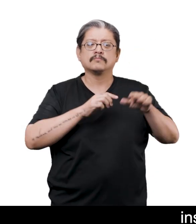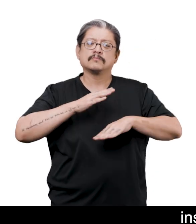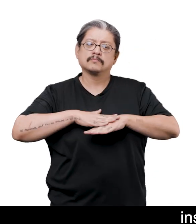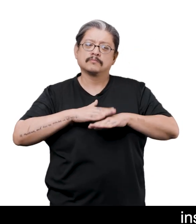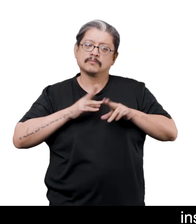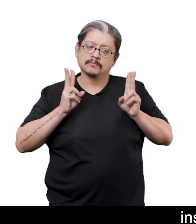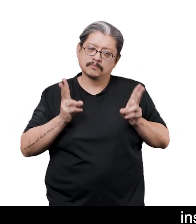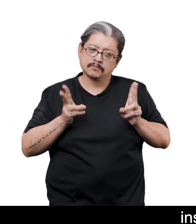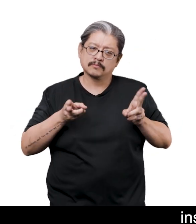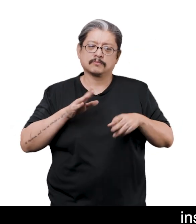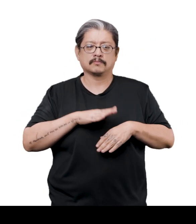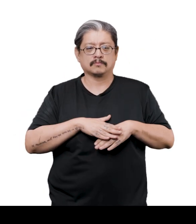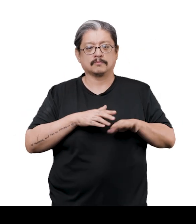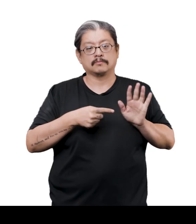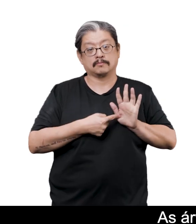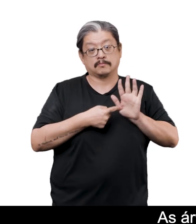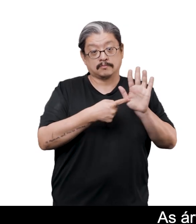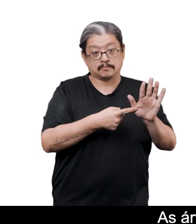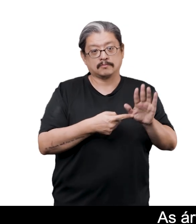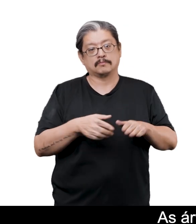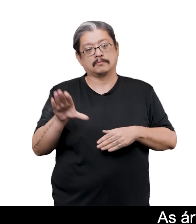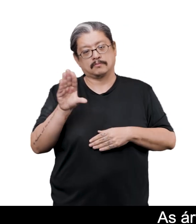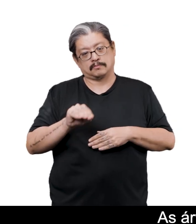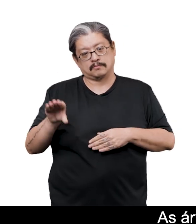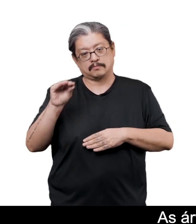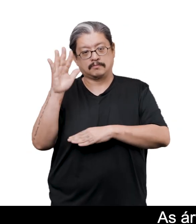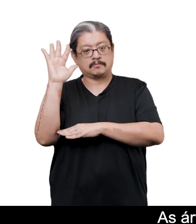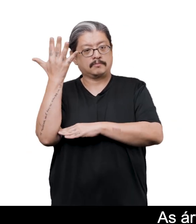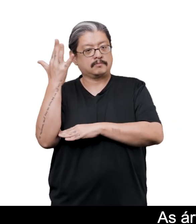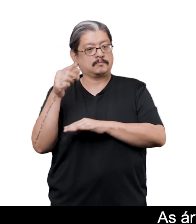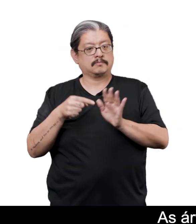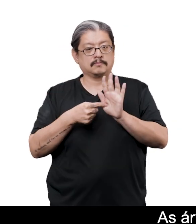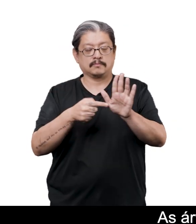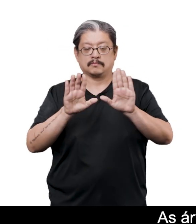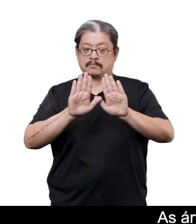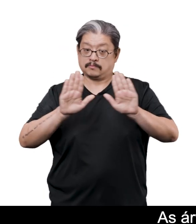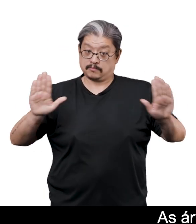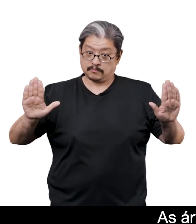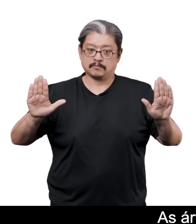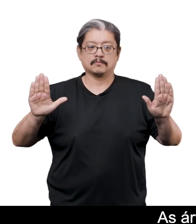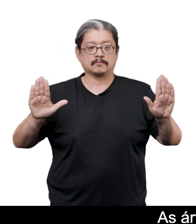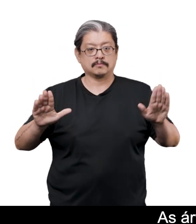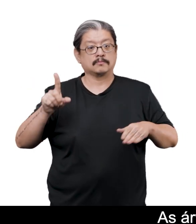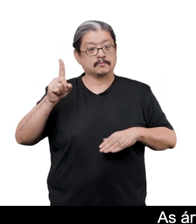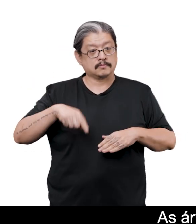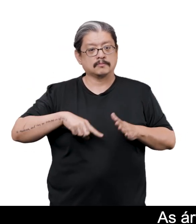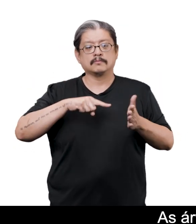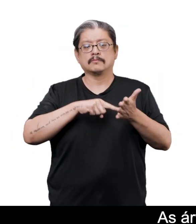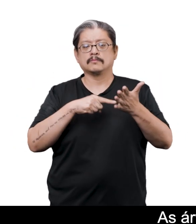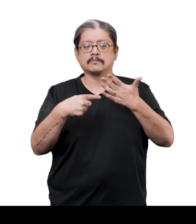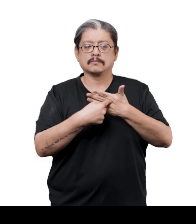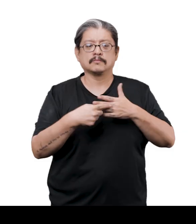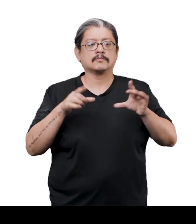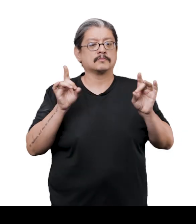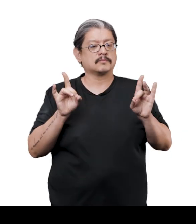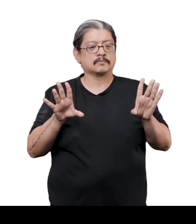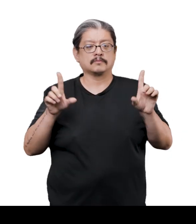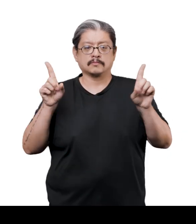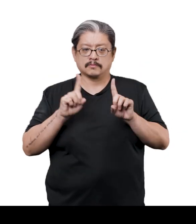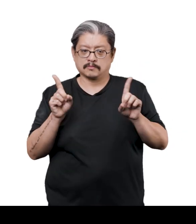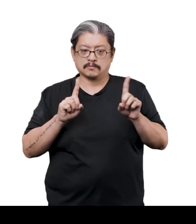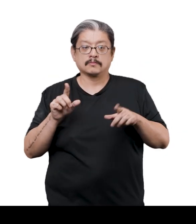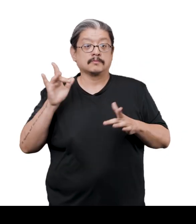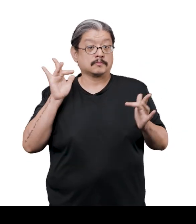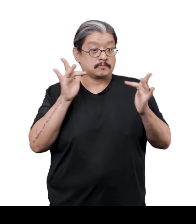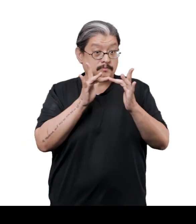ausente, continua a falar. As árvores já não são mais apresentadas em sua dimensão figurativa, mas sim